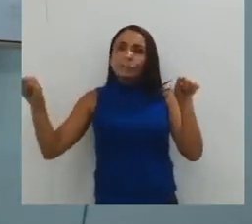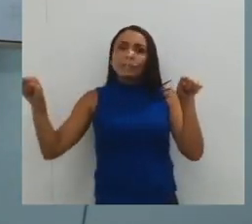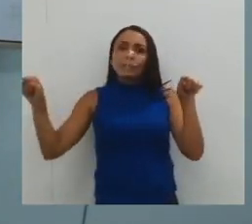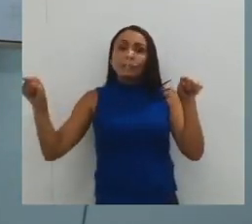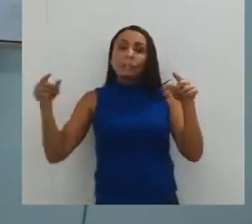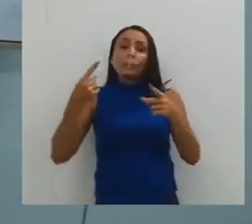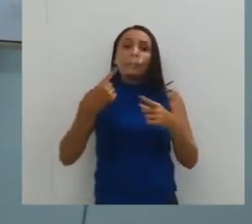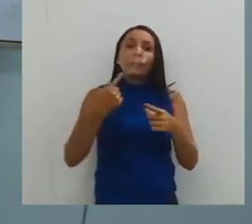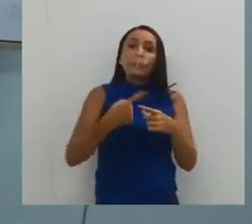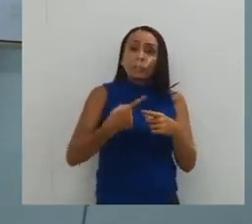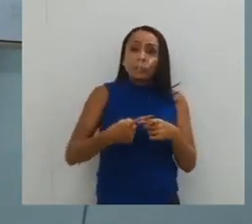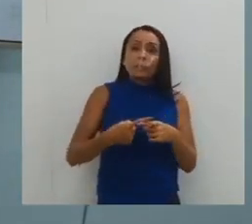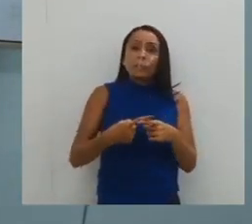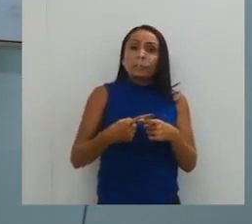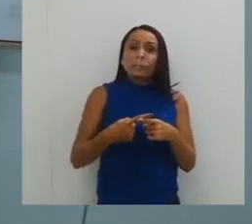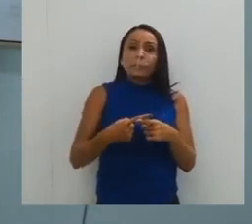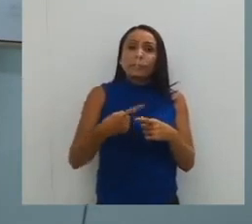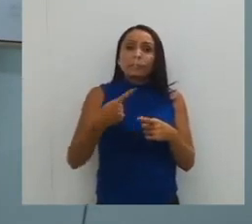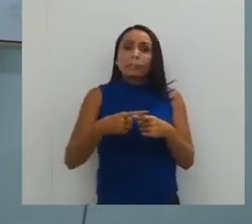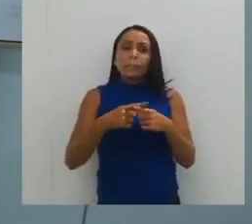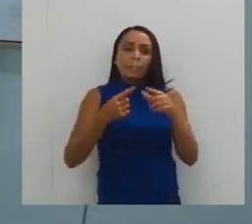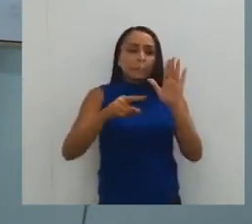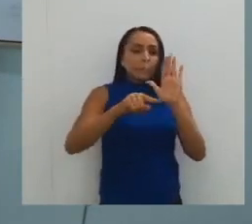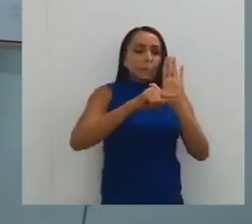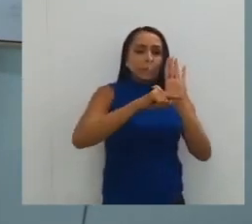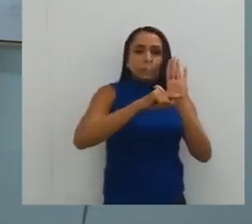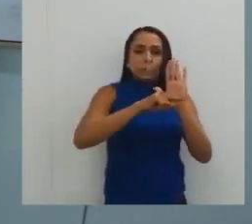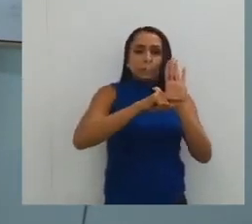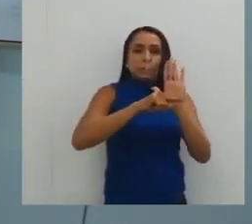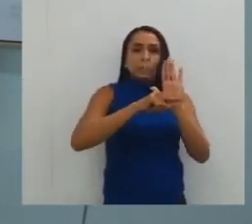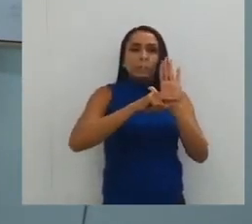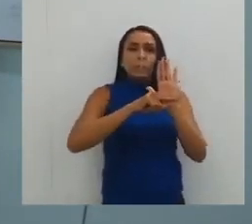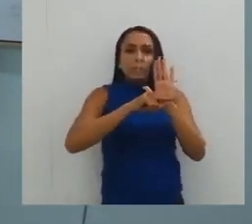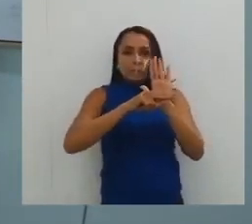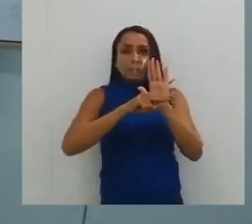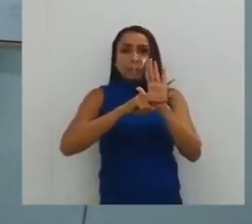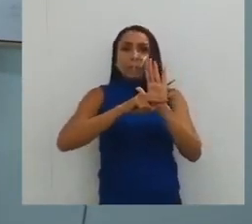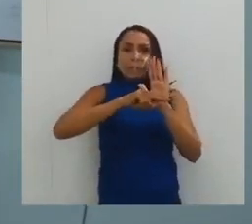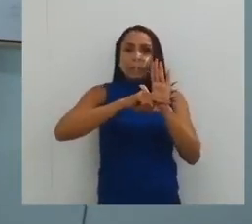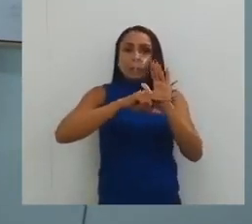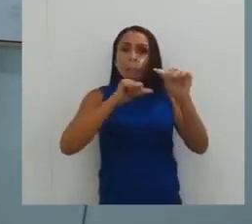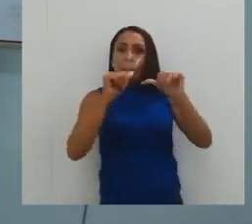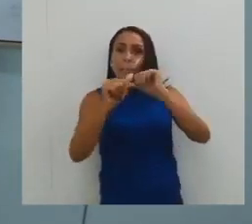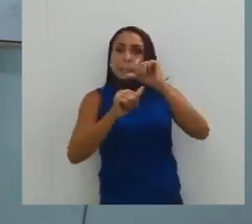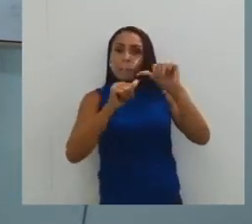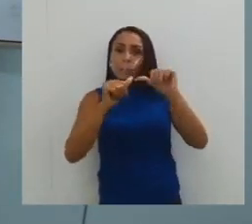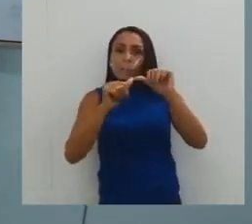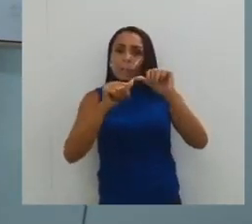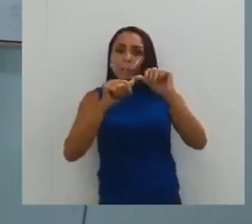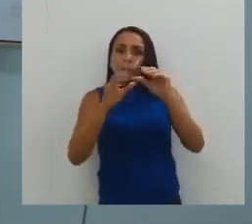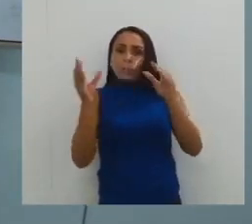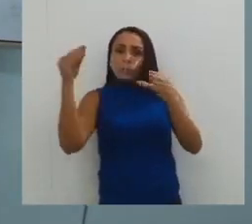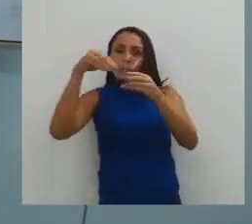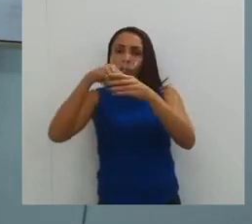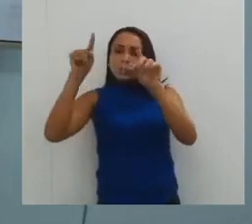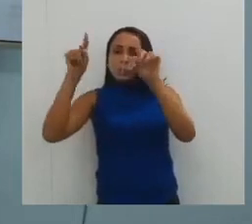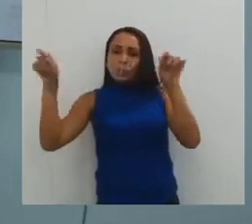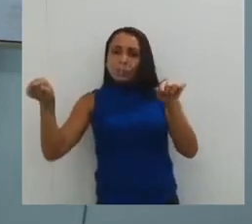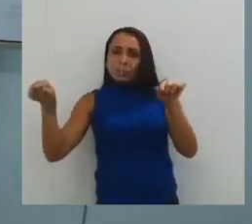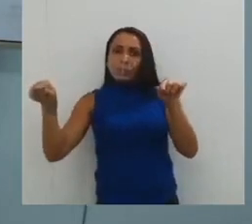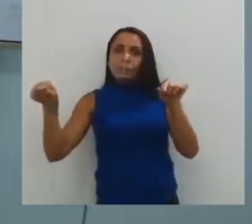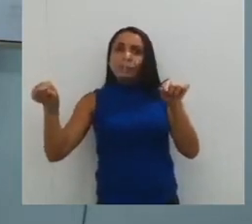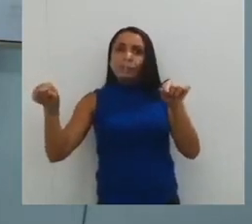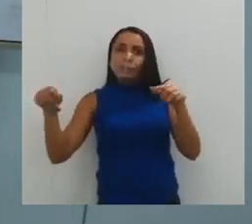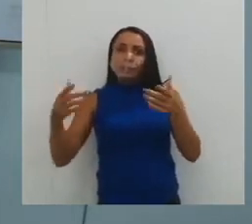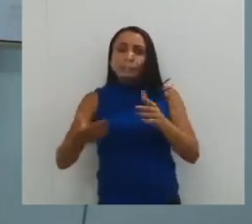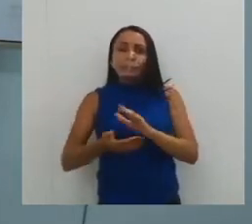quê? Ó, menos com parênteses altera o sinal de dentro. Mais com parênteses permanece o